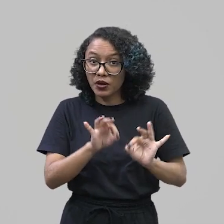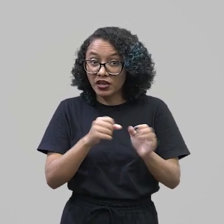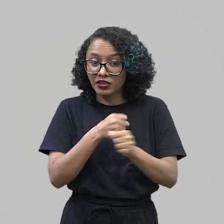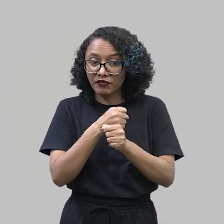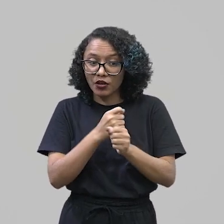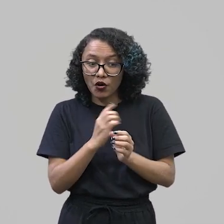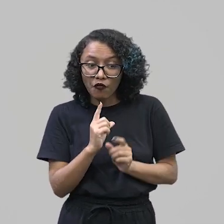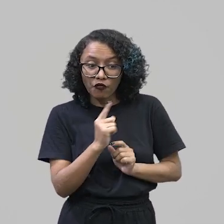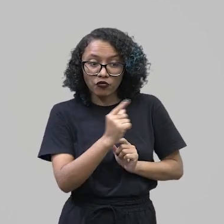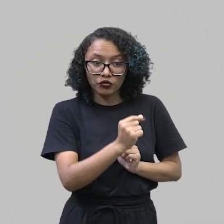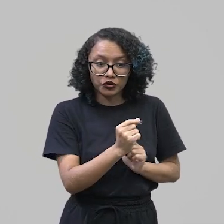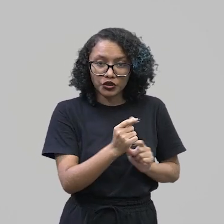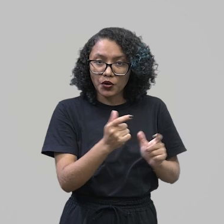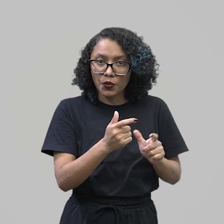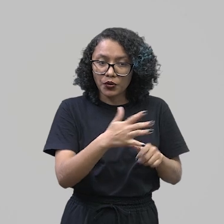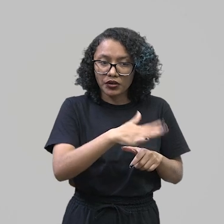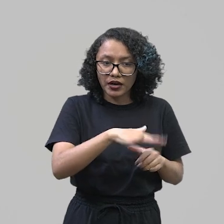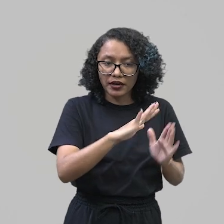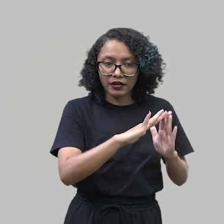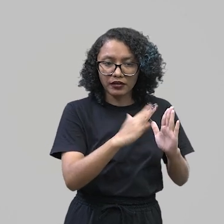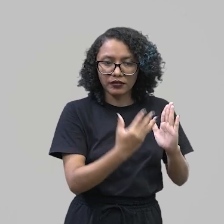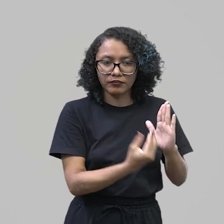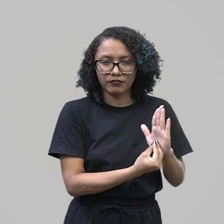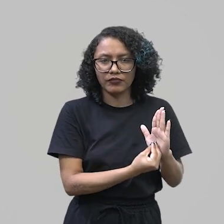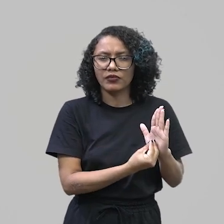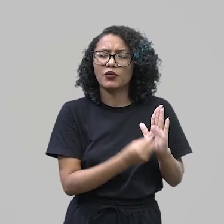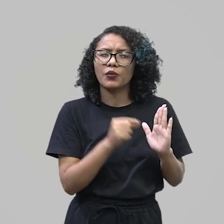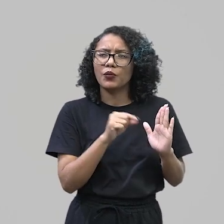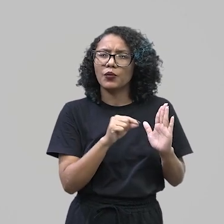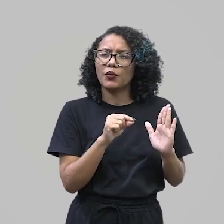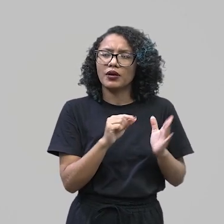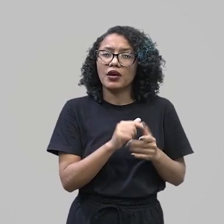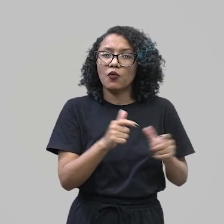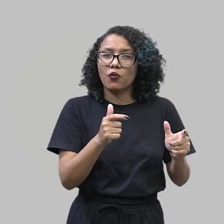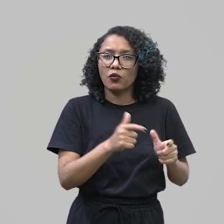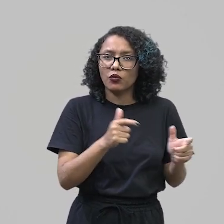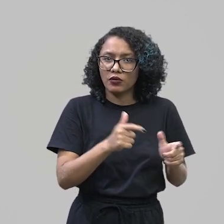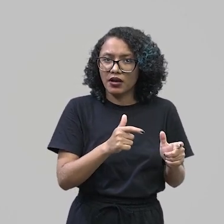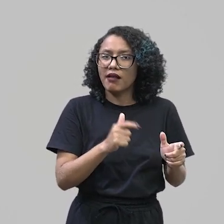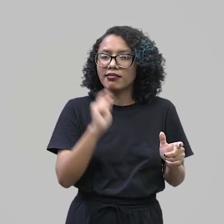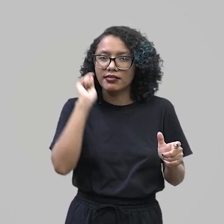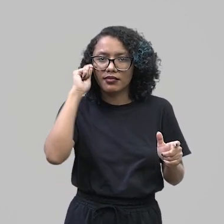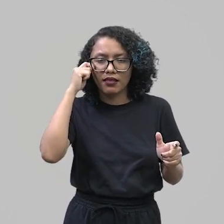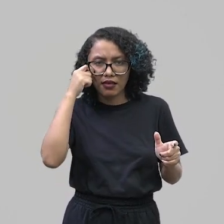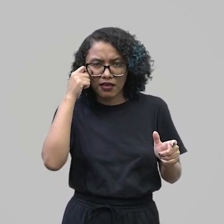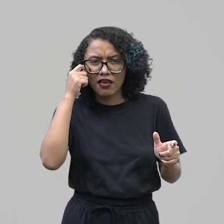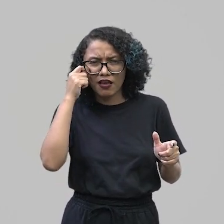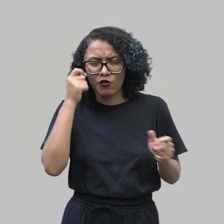escravizados para quilombos. O que eram esses quilombos? Eram locais em que os negros